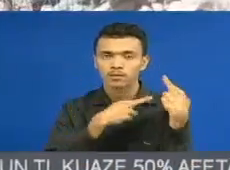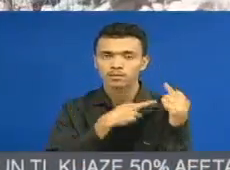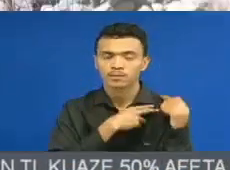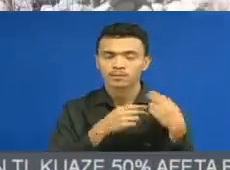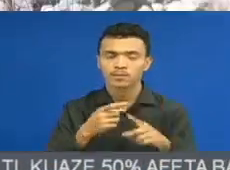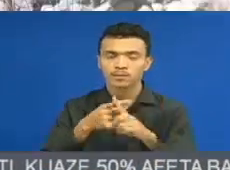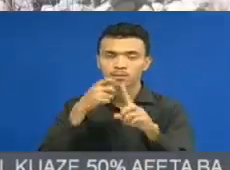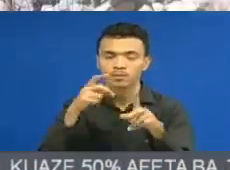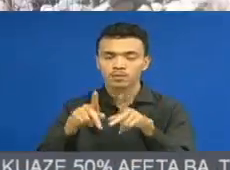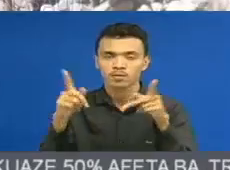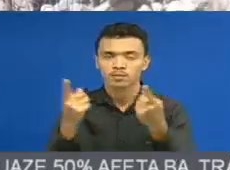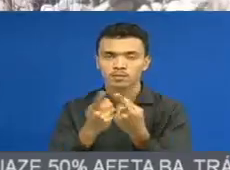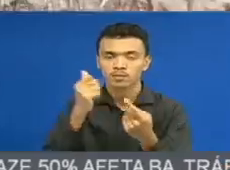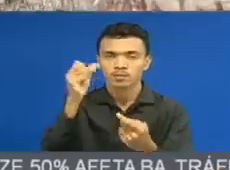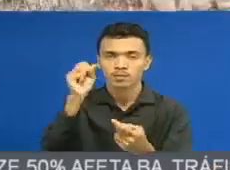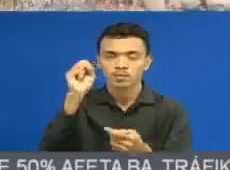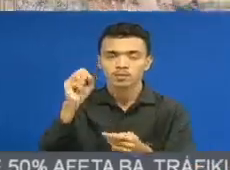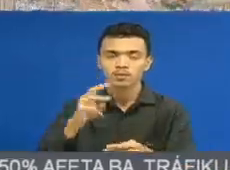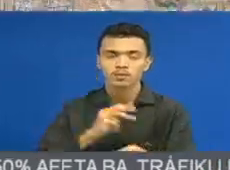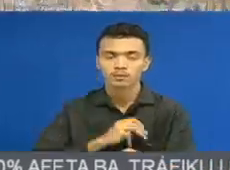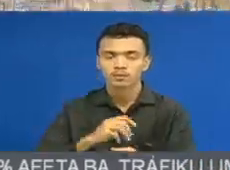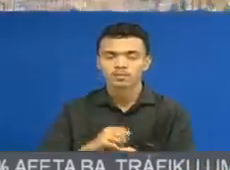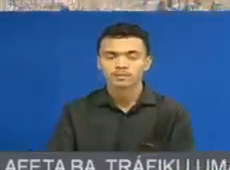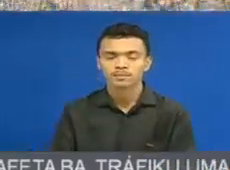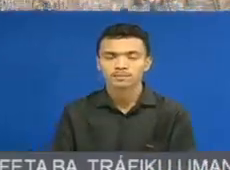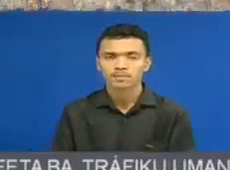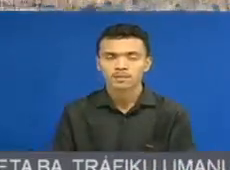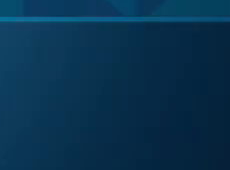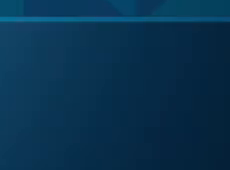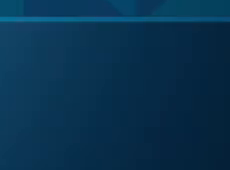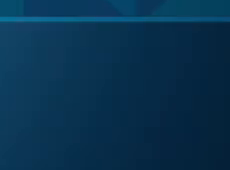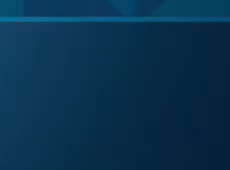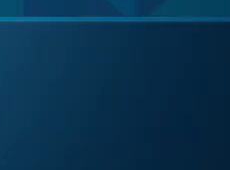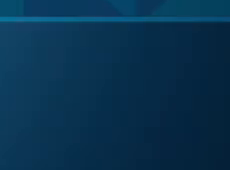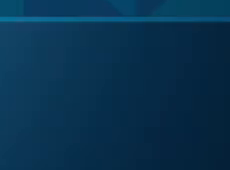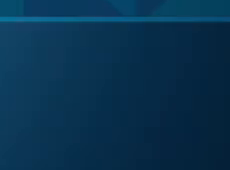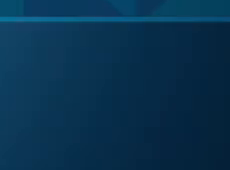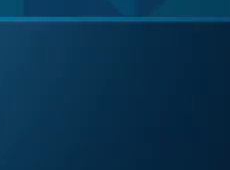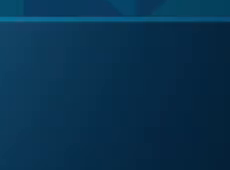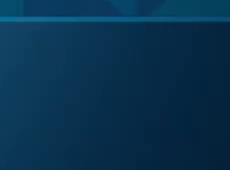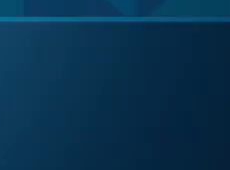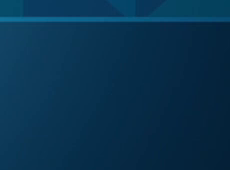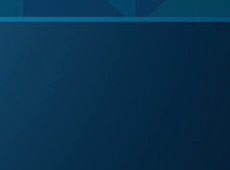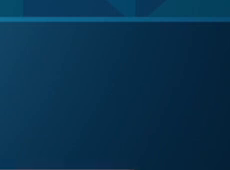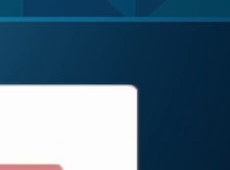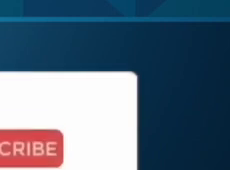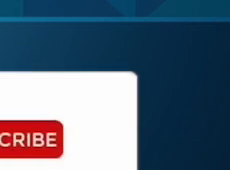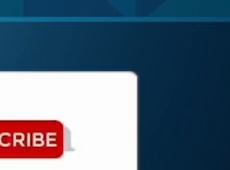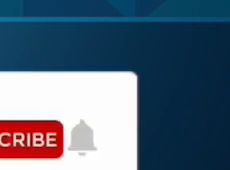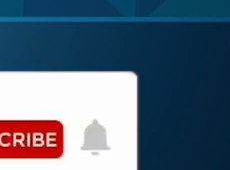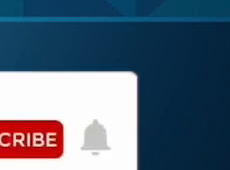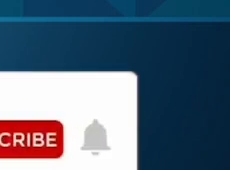Rossi Companhia Alastion, Manatutu França Cochimenez, ba RTTL. A tu retang informação factuais